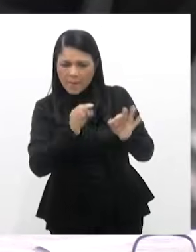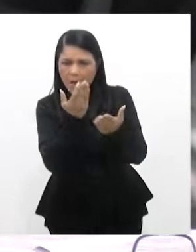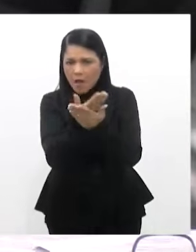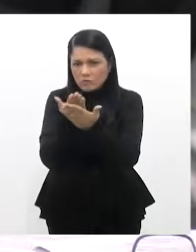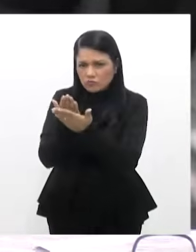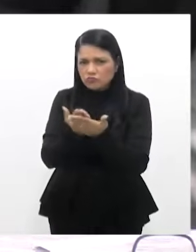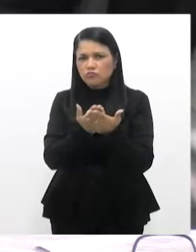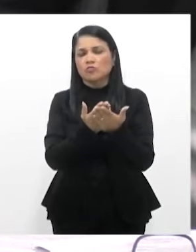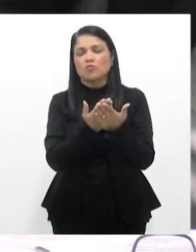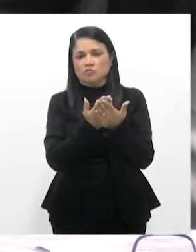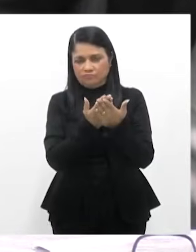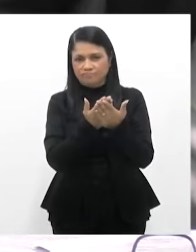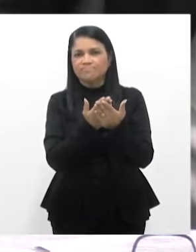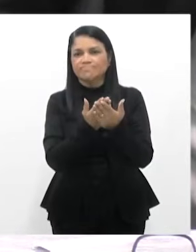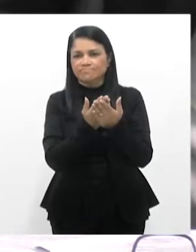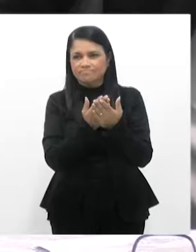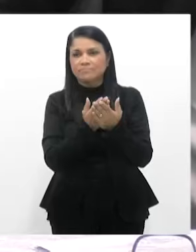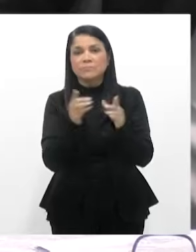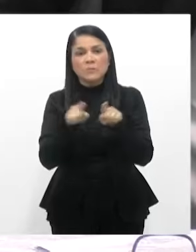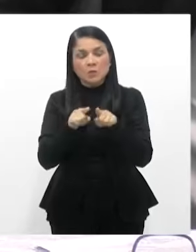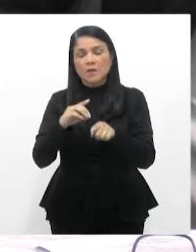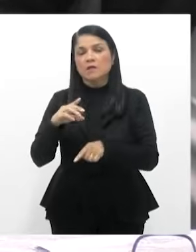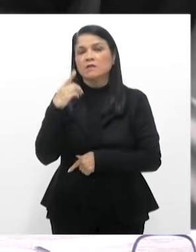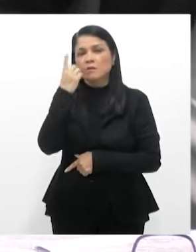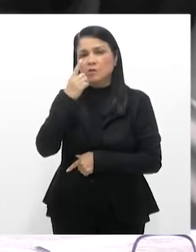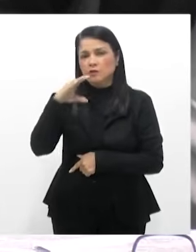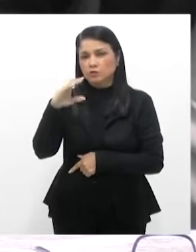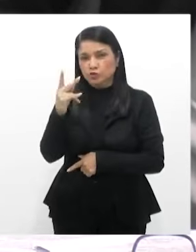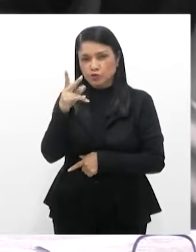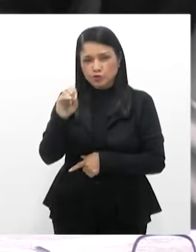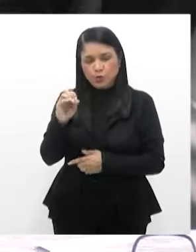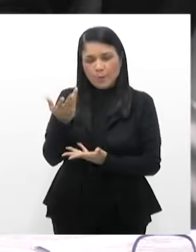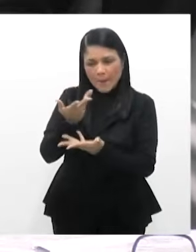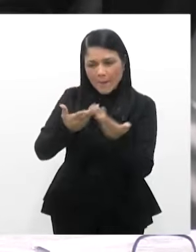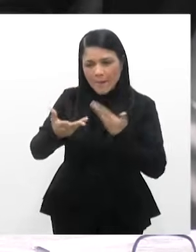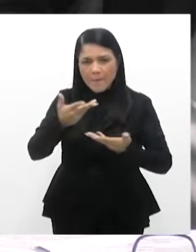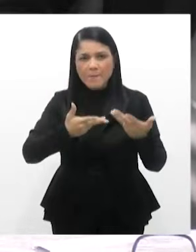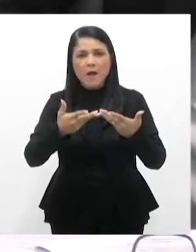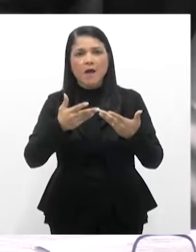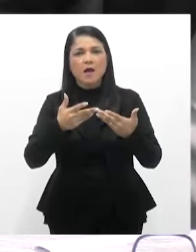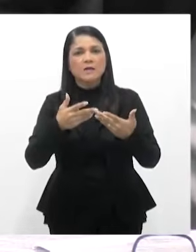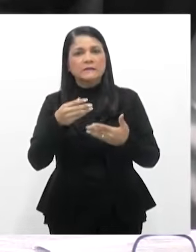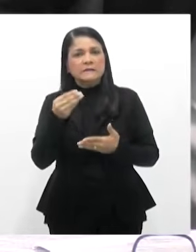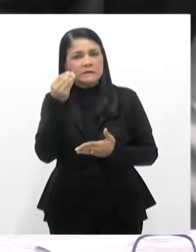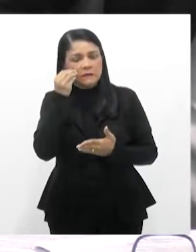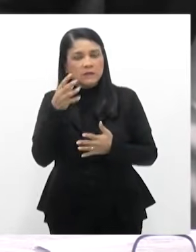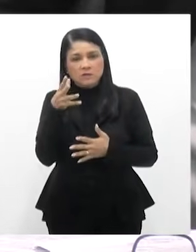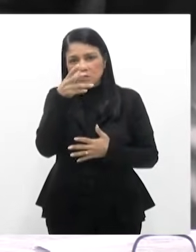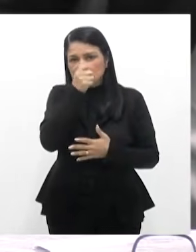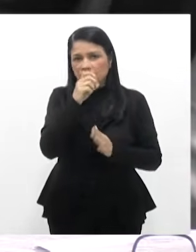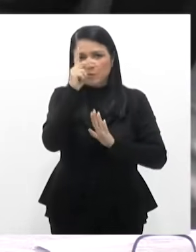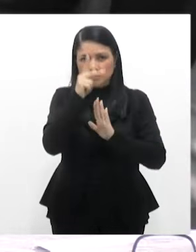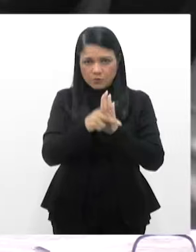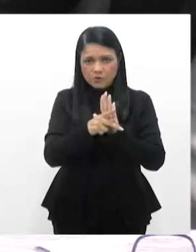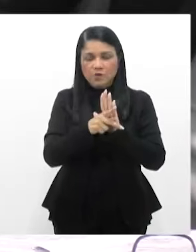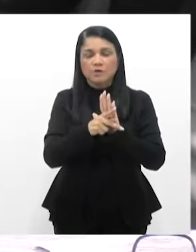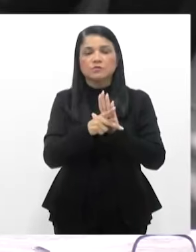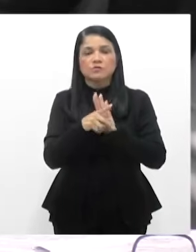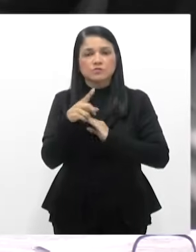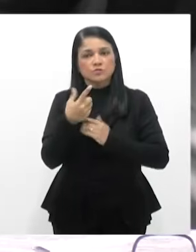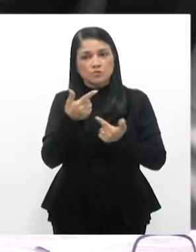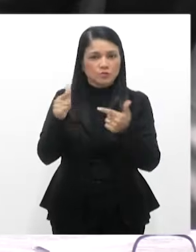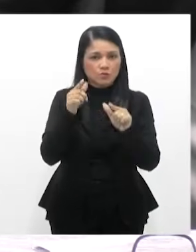elaborou. E o deputado Chico Machado também, sempre conciliador, tentando, aliás, todos aqui tentando salvar os projetos dos nossos